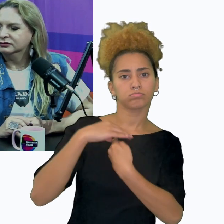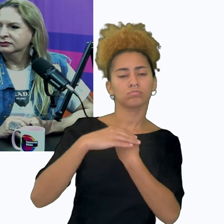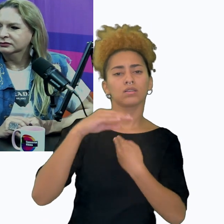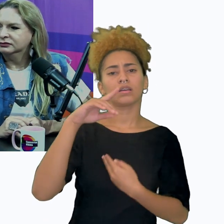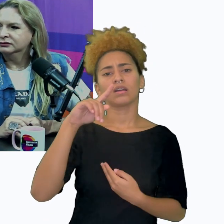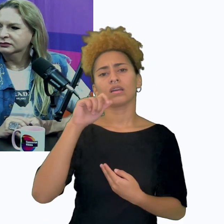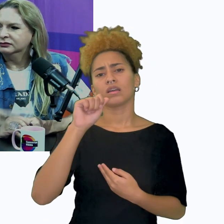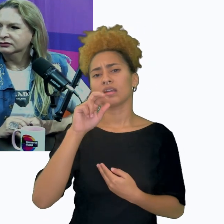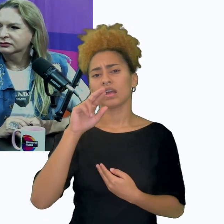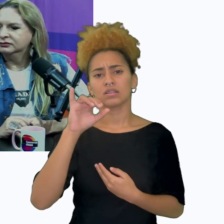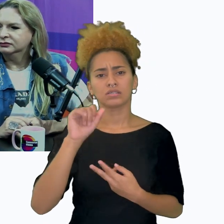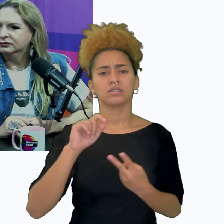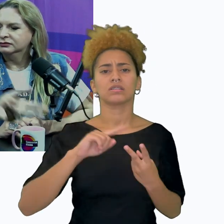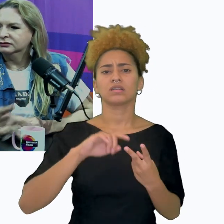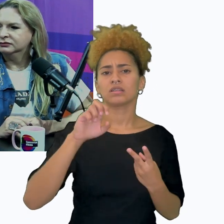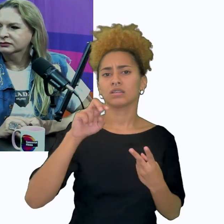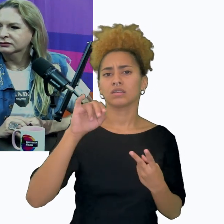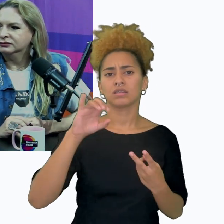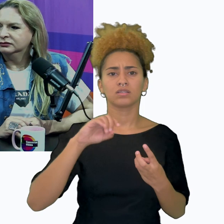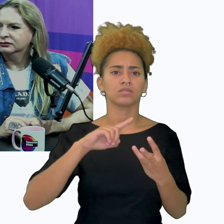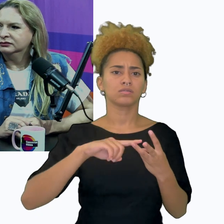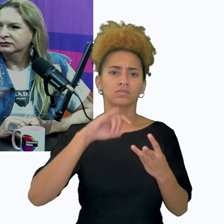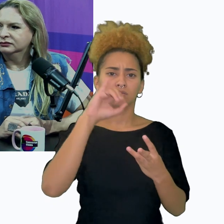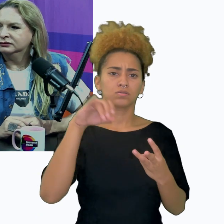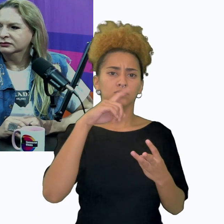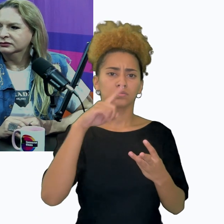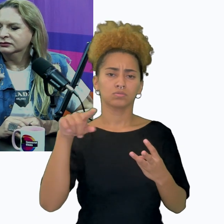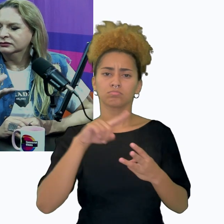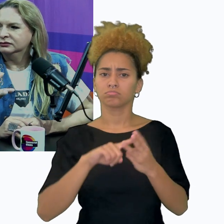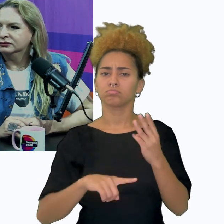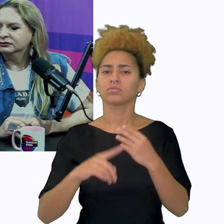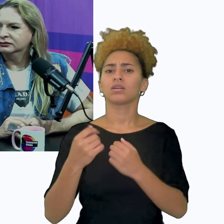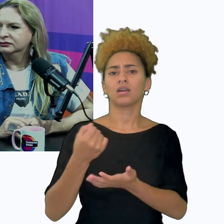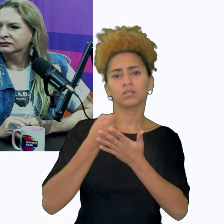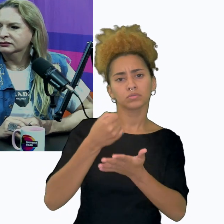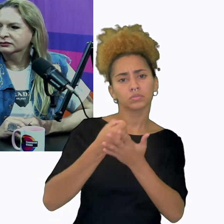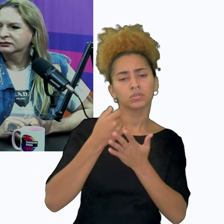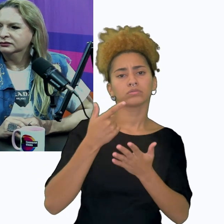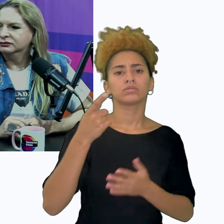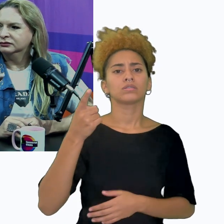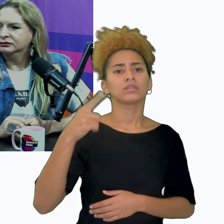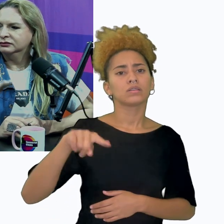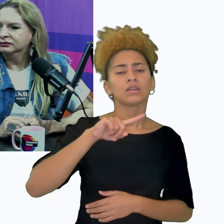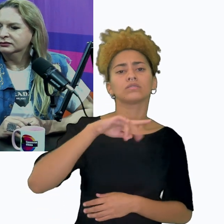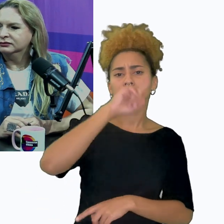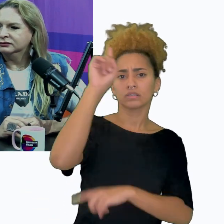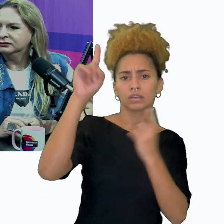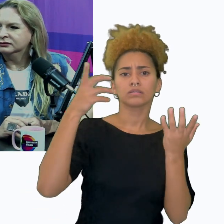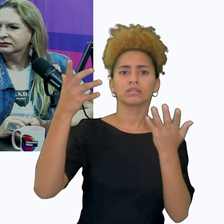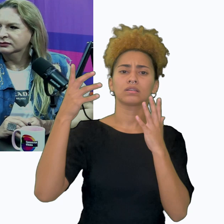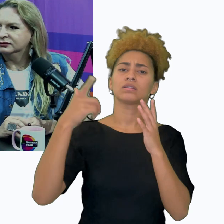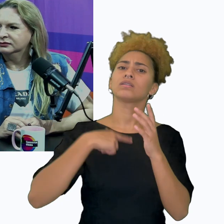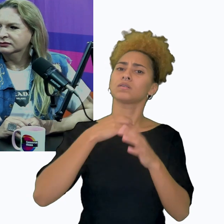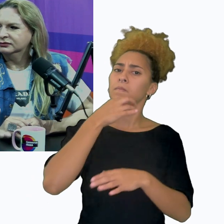ajudaram, Garcia, Enio, João, eles sentavam e conversavam, eram pessoas que queriam ter ideias e queriam ouvir as